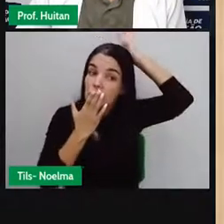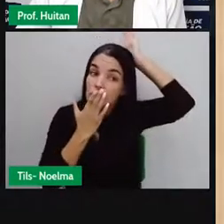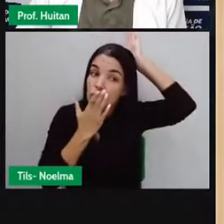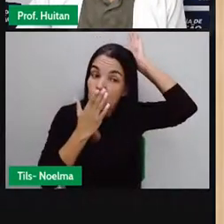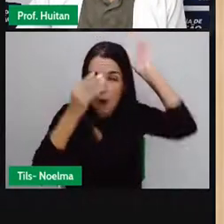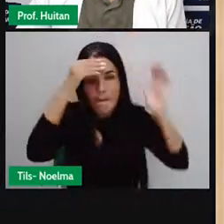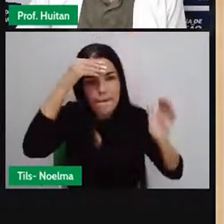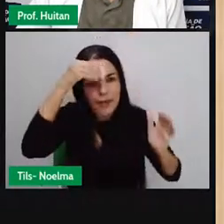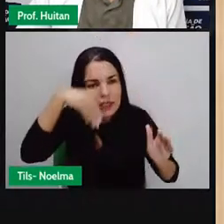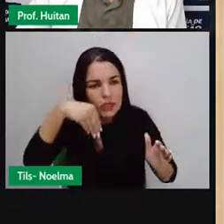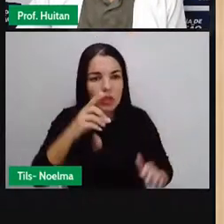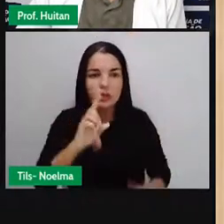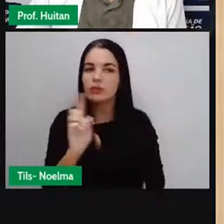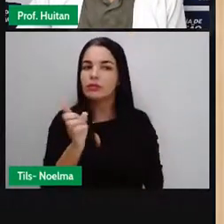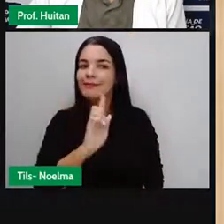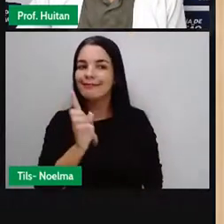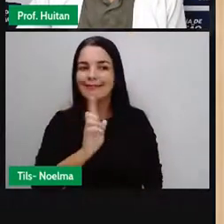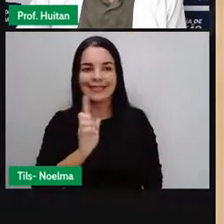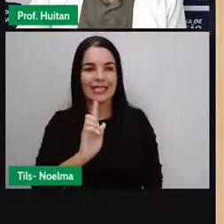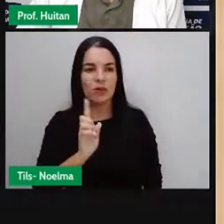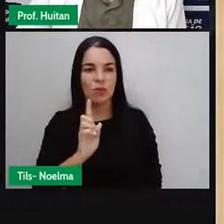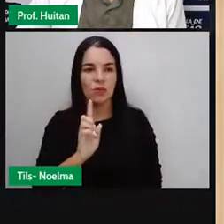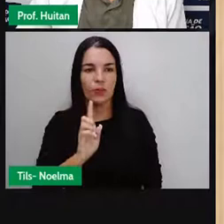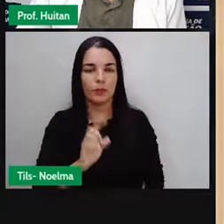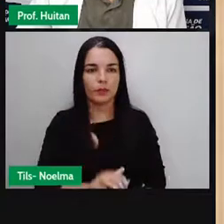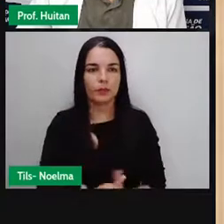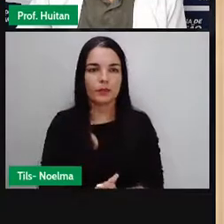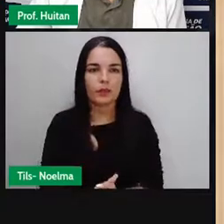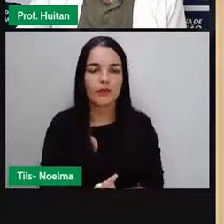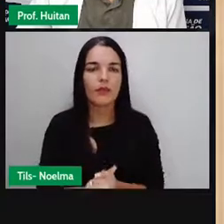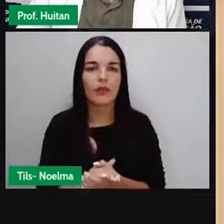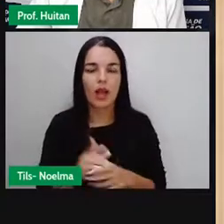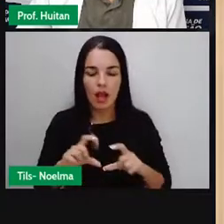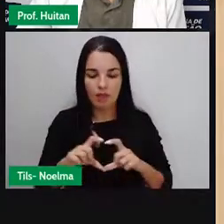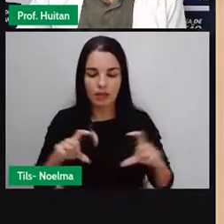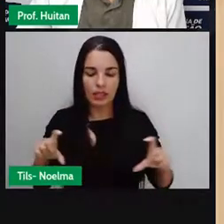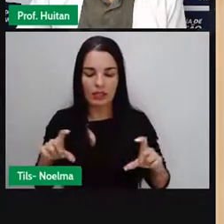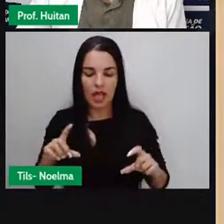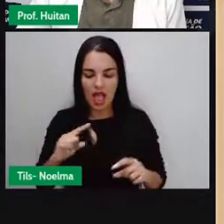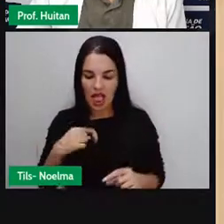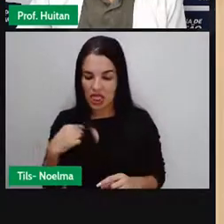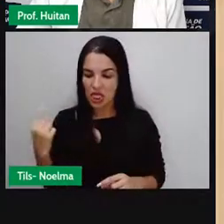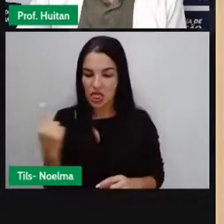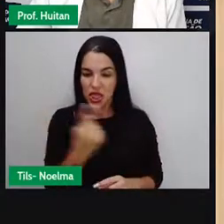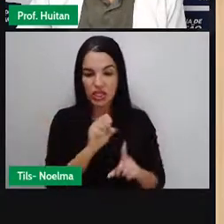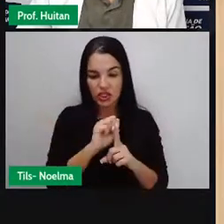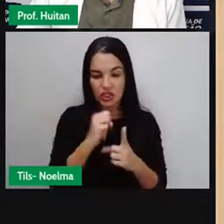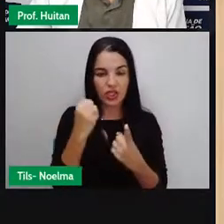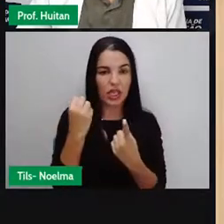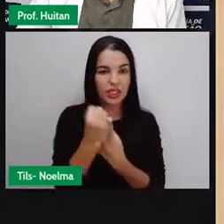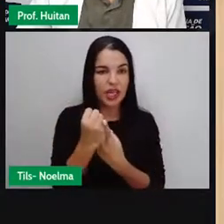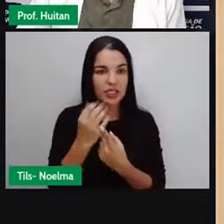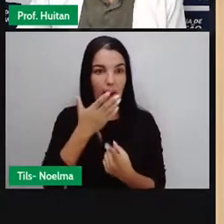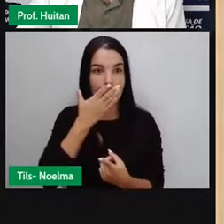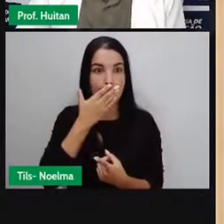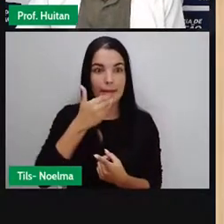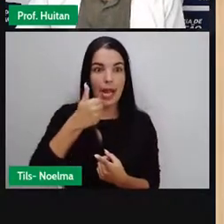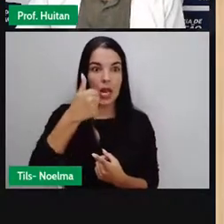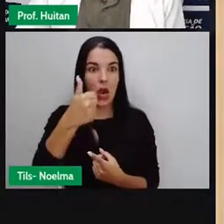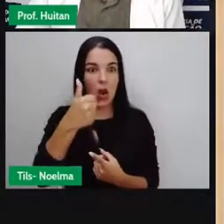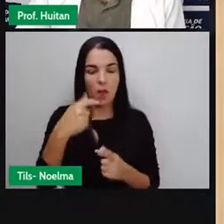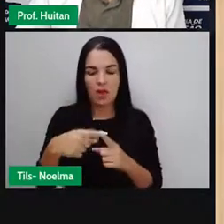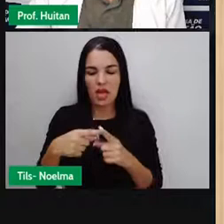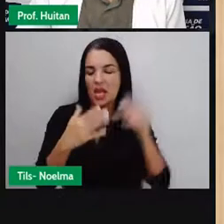faça imagem negativa com relação aos indígenas. Nossa sociedade é mais avançada, não temos nada a aprender com os indígenas. Será que